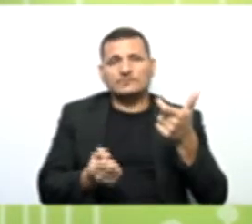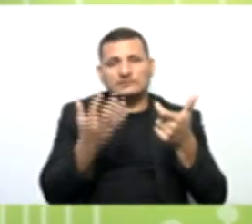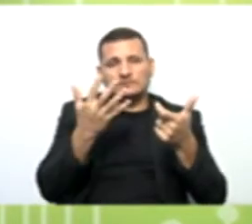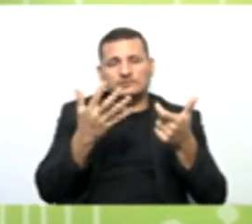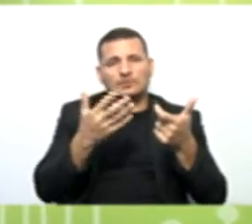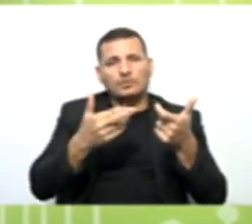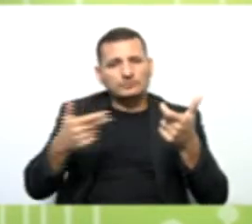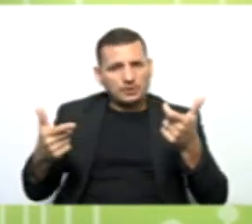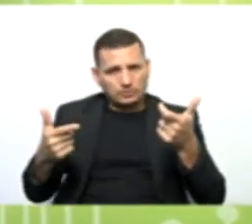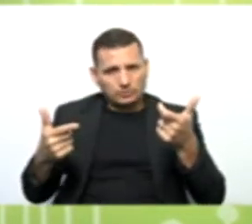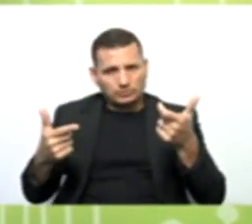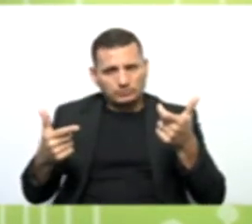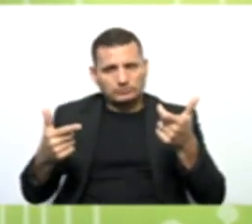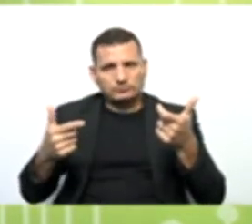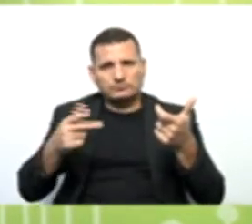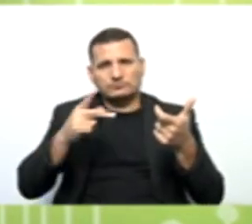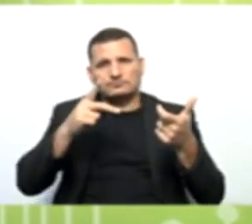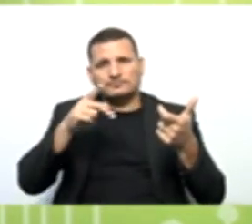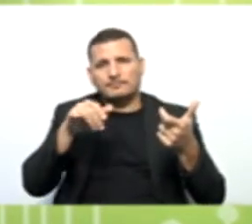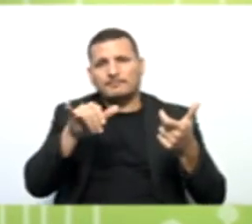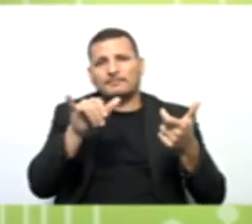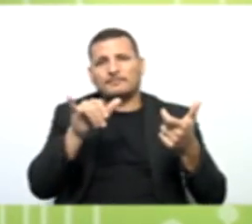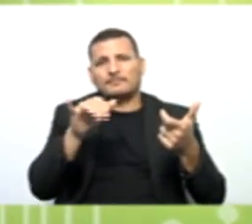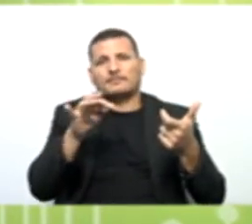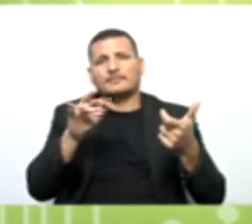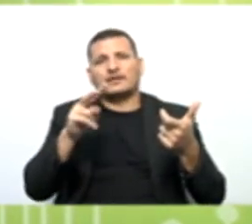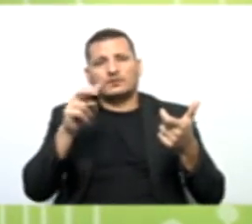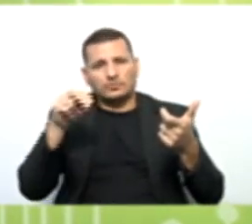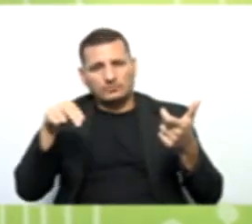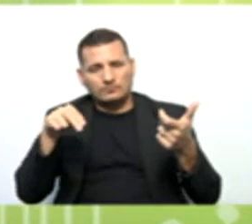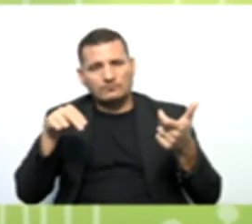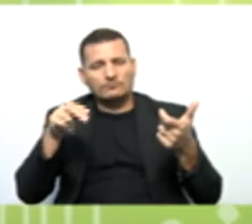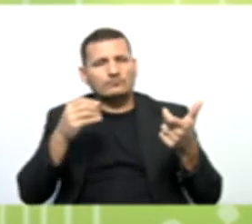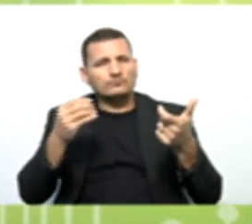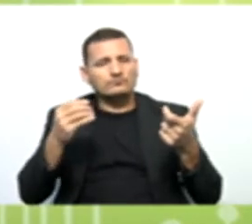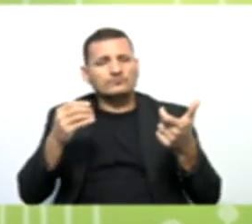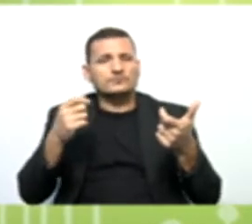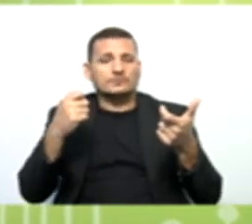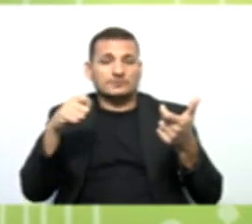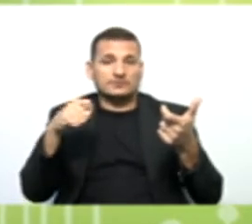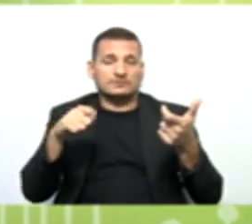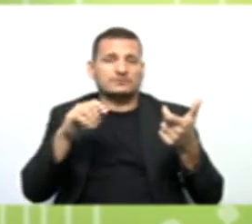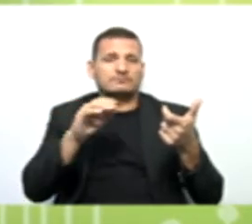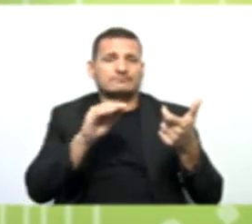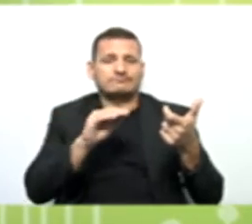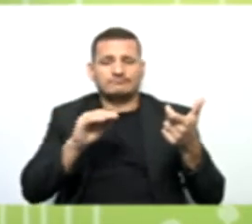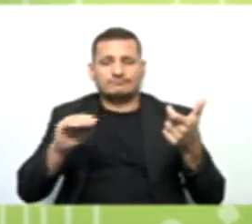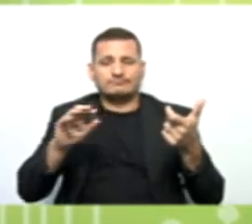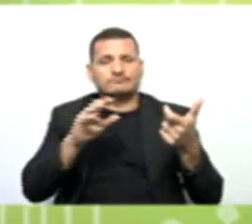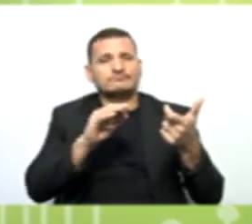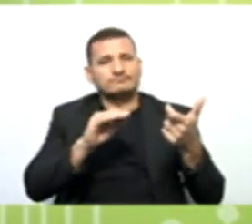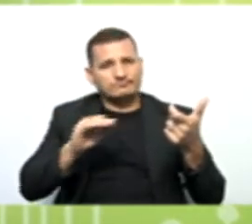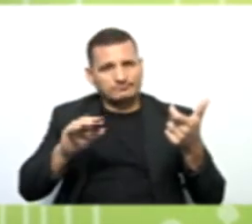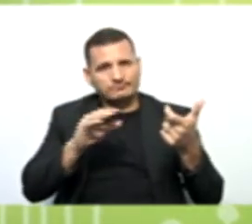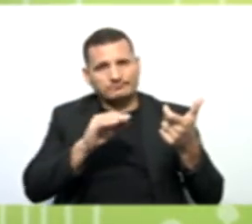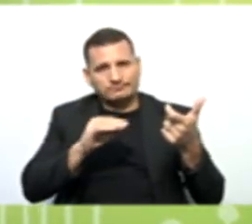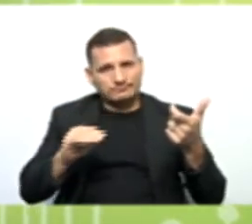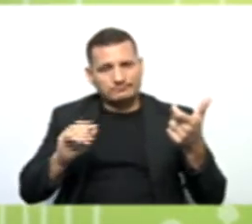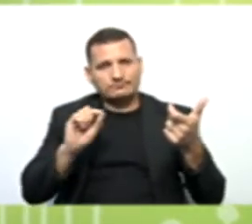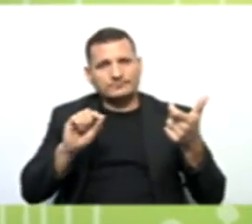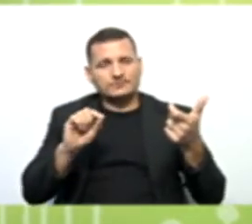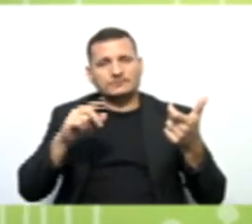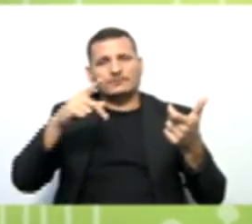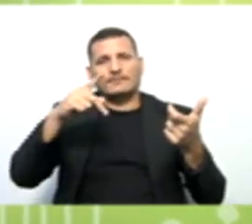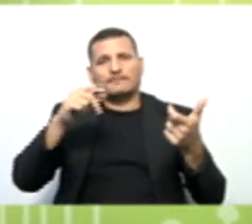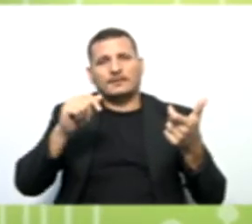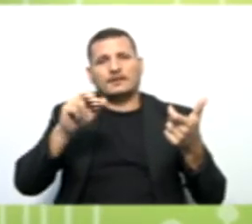linguagem de programação Python, você precisa enviar parâmetros para esse método construtor. Beleza?